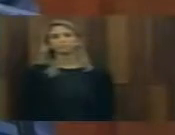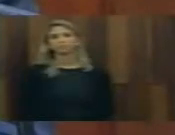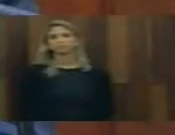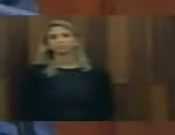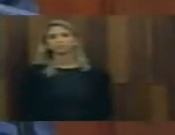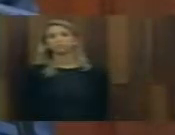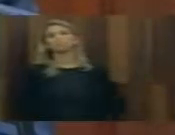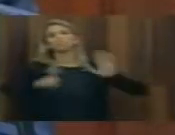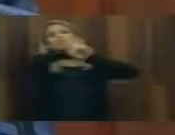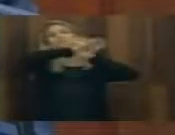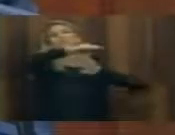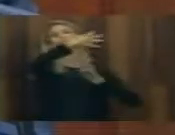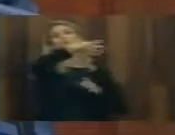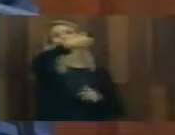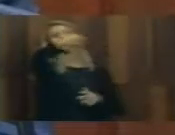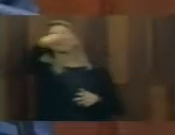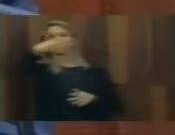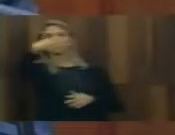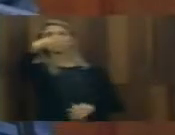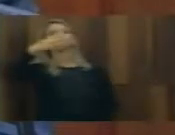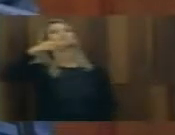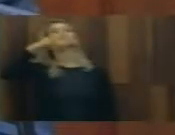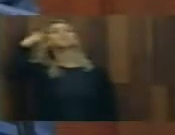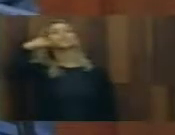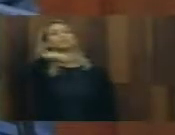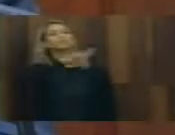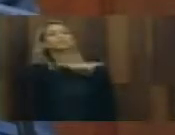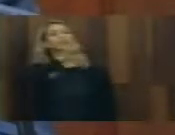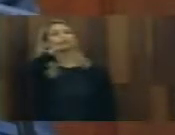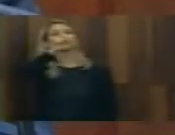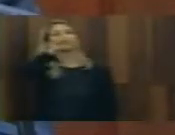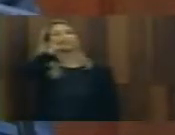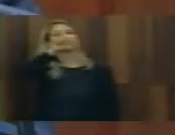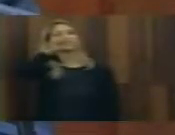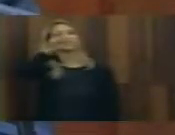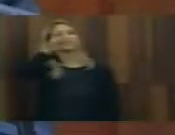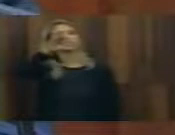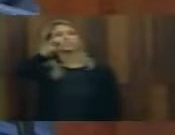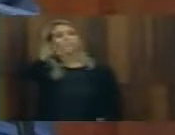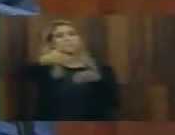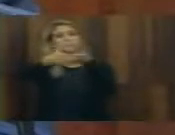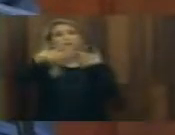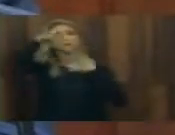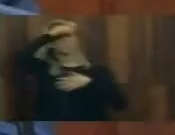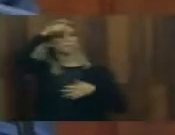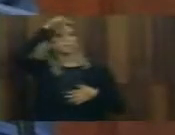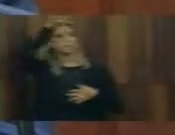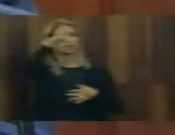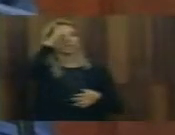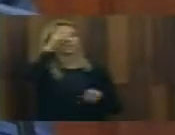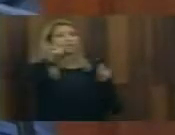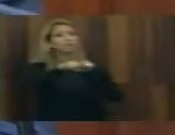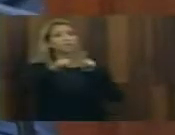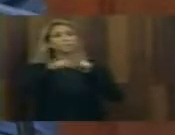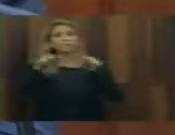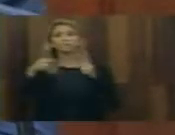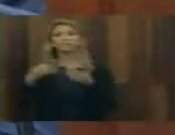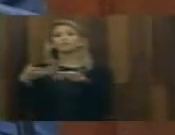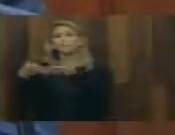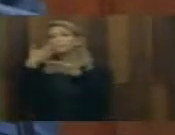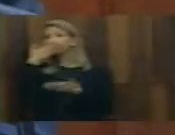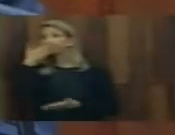Indicação 413/19, promovente Silvio Davi. Solicito ao senhor prefeito que determine a Secretaria de Educação